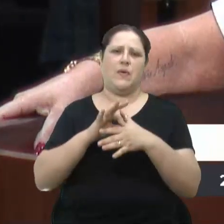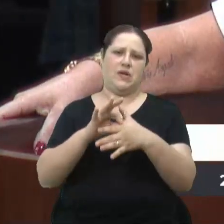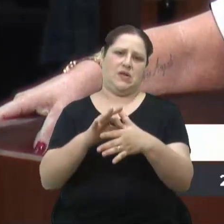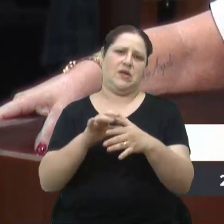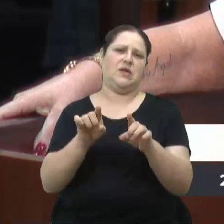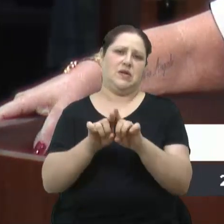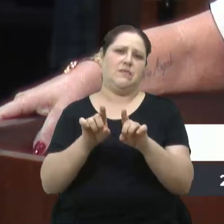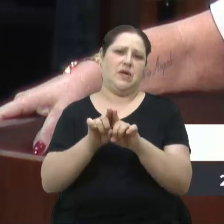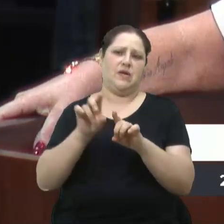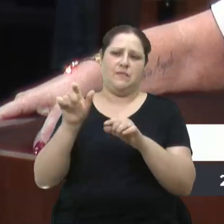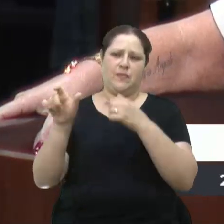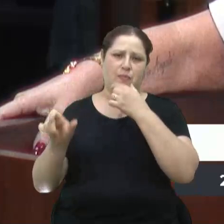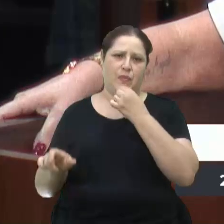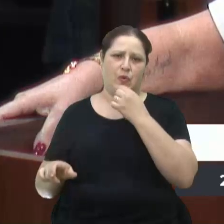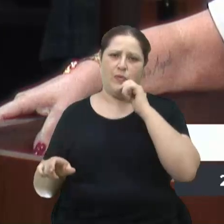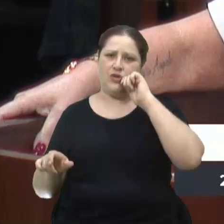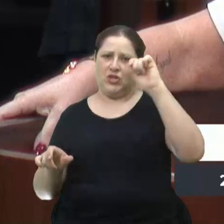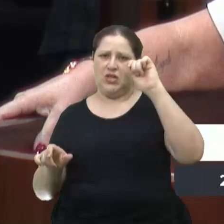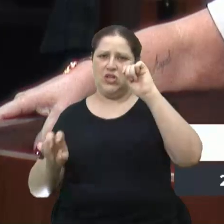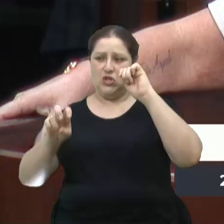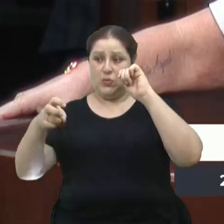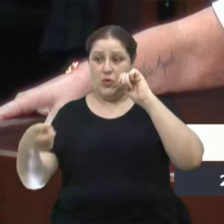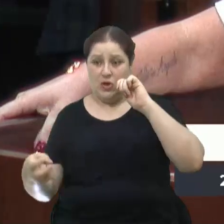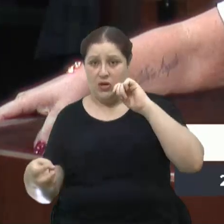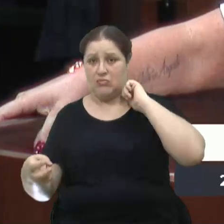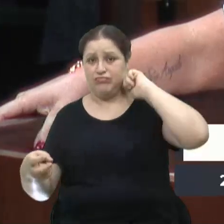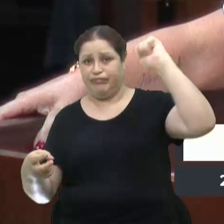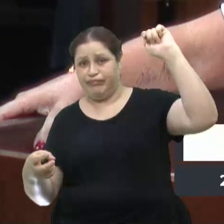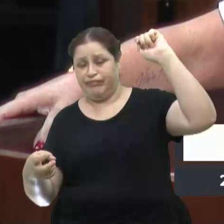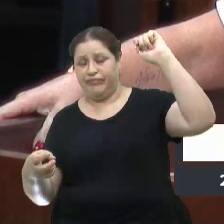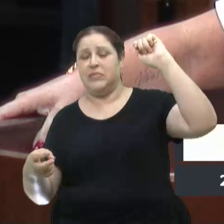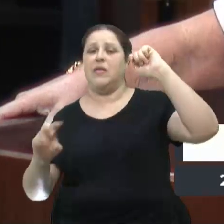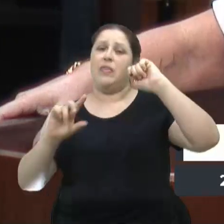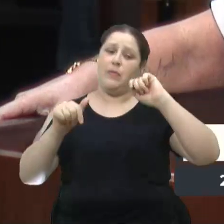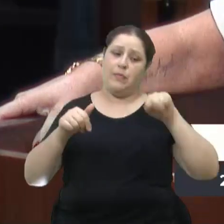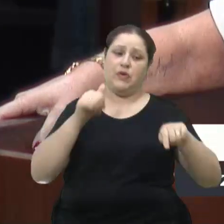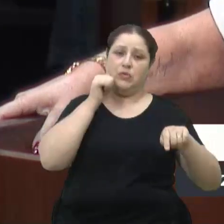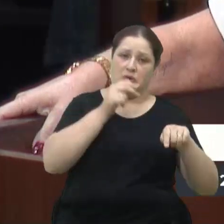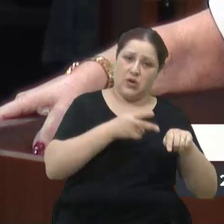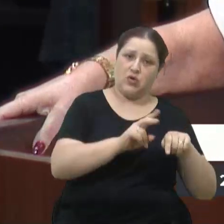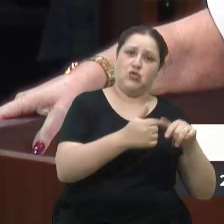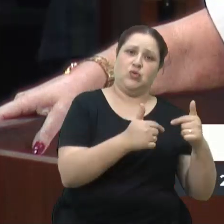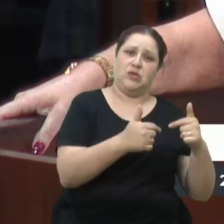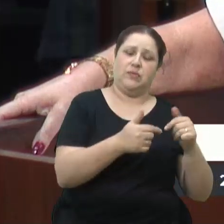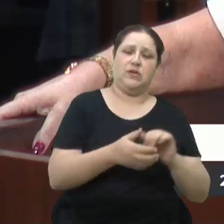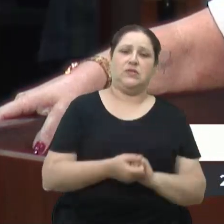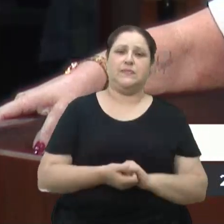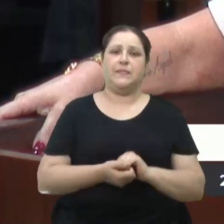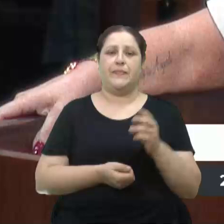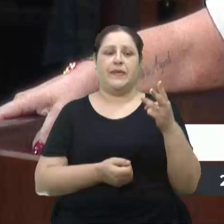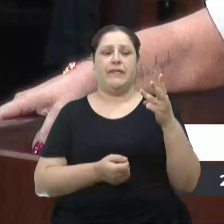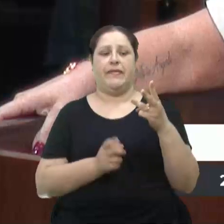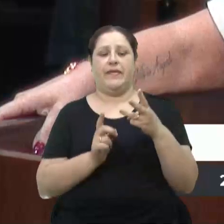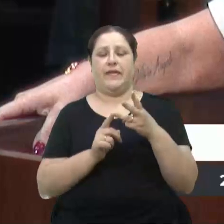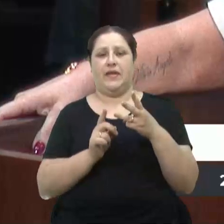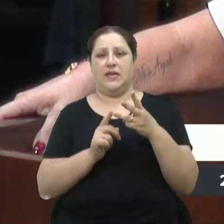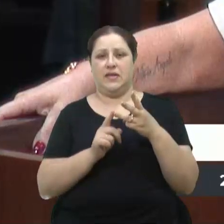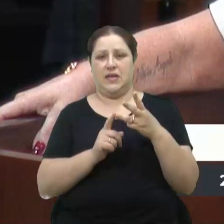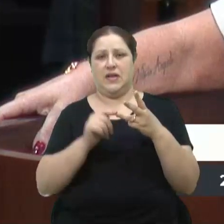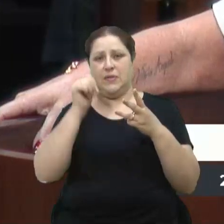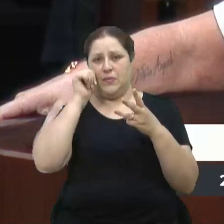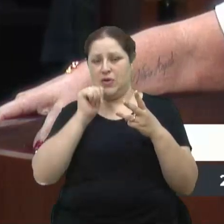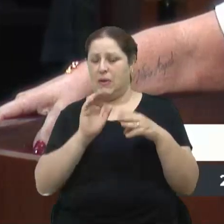da morte do Tiradentes. A terceira é uma das mais